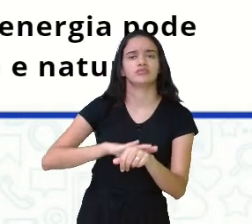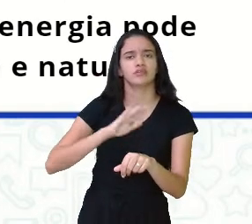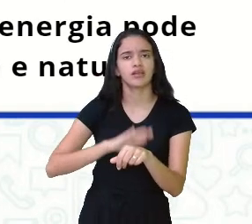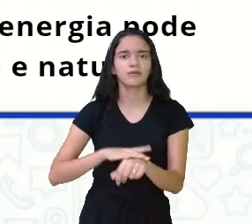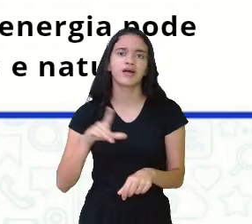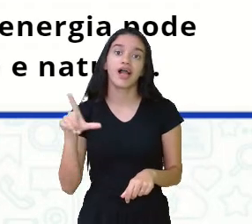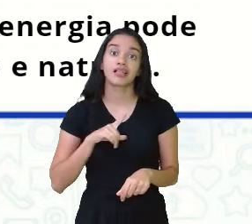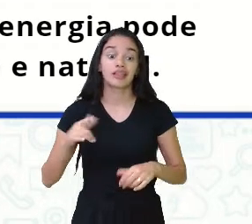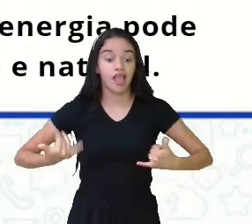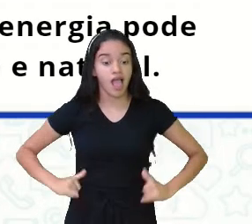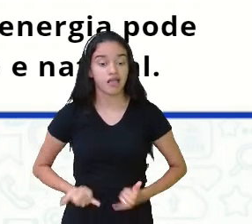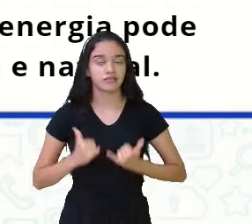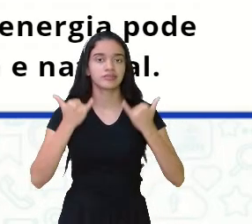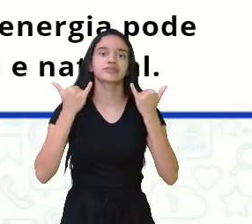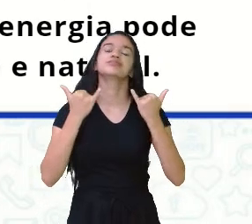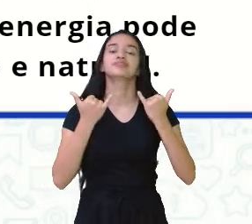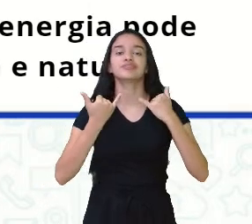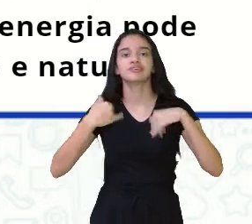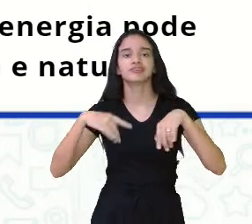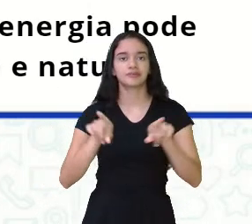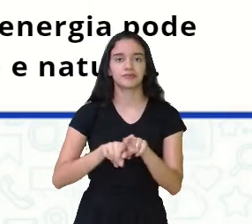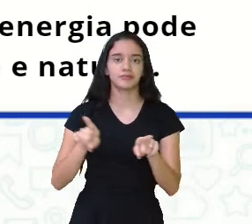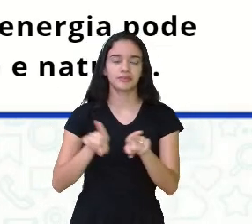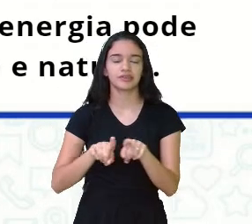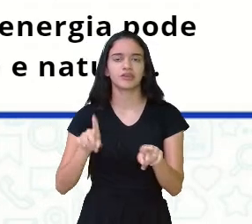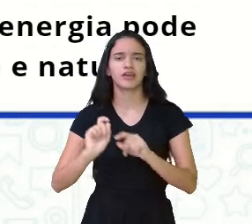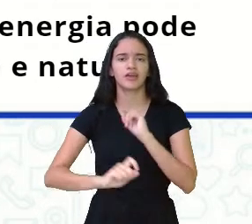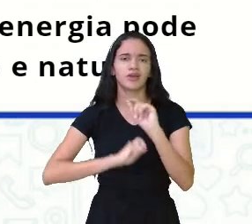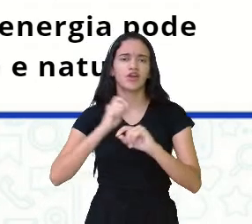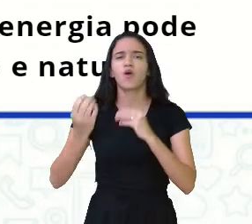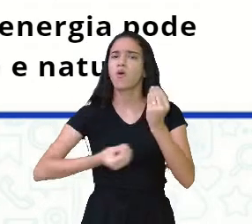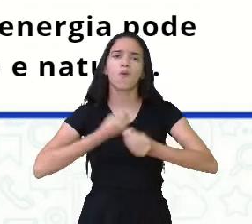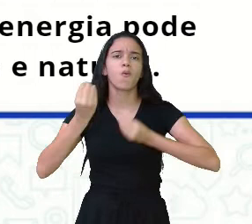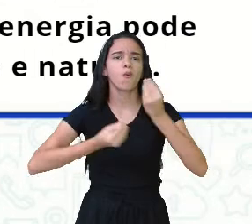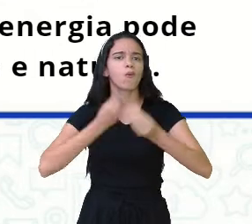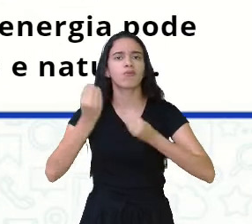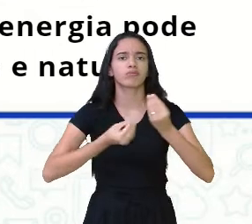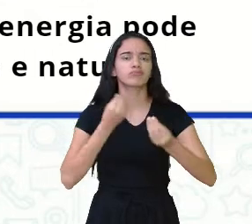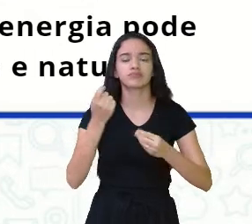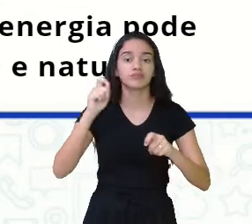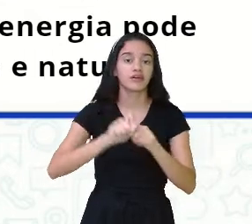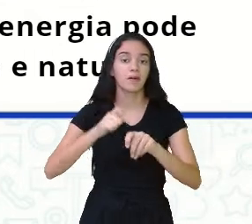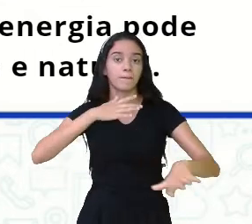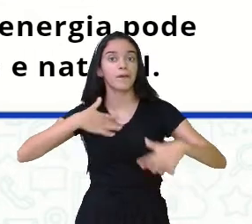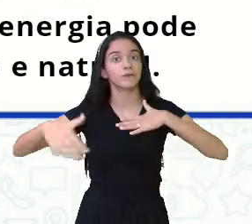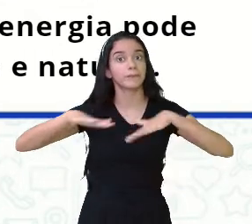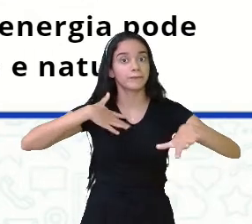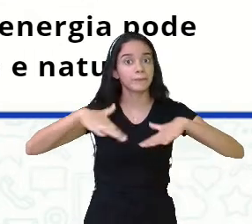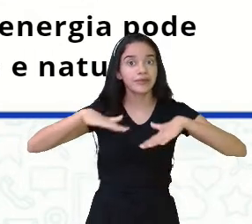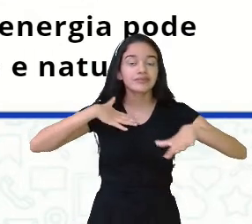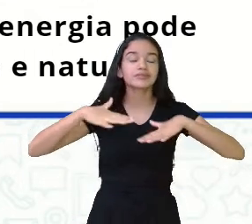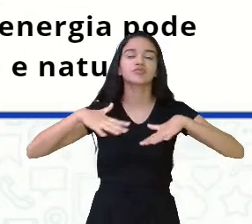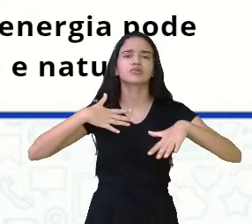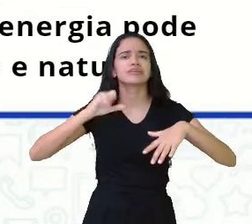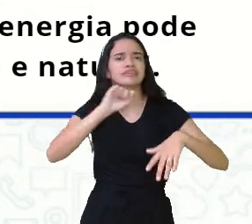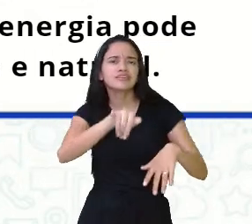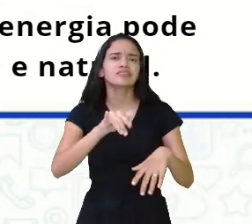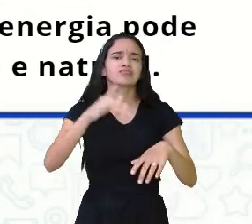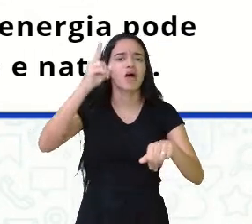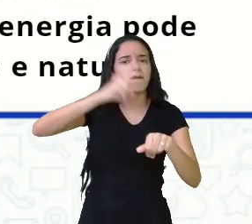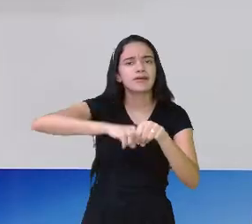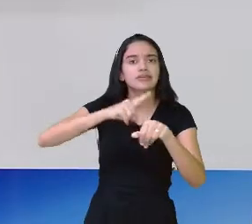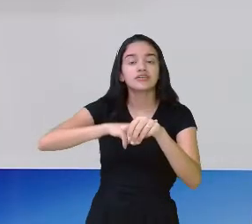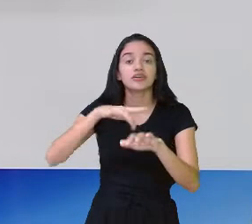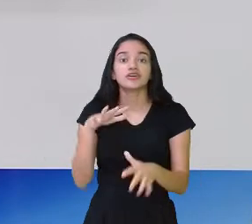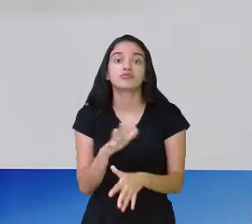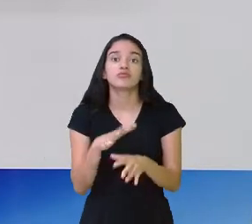questão da energia, né? Que é justamente como você vai fazer esse movimento dentro do tempo. Se vai ser mais tenso, se